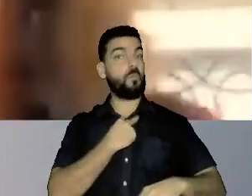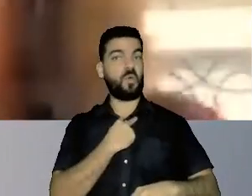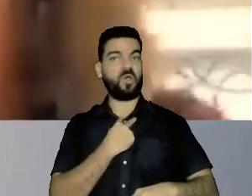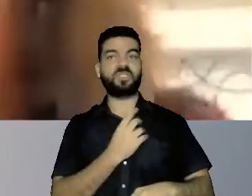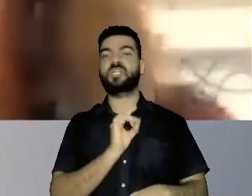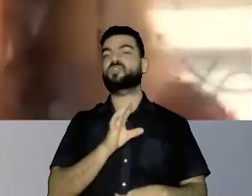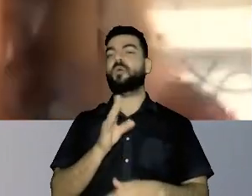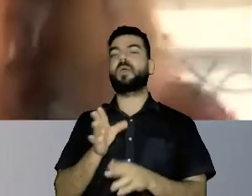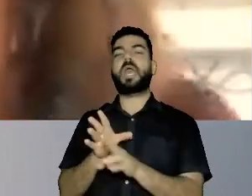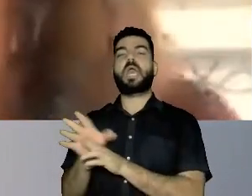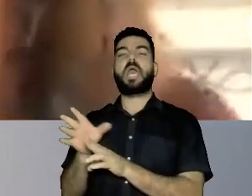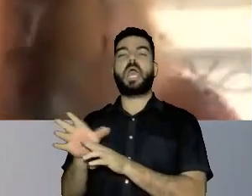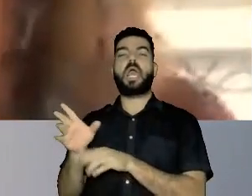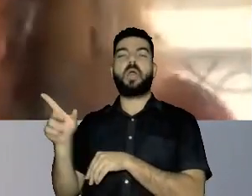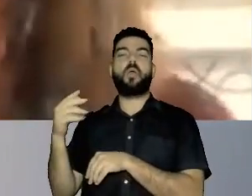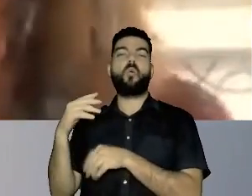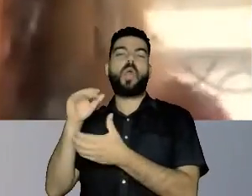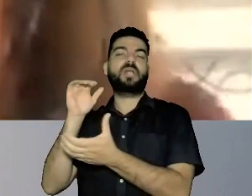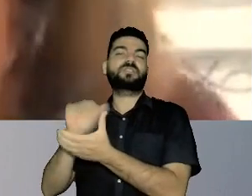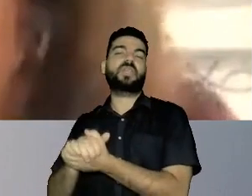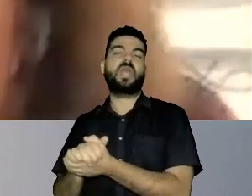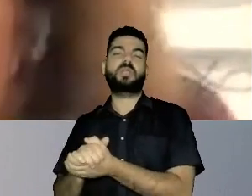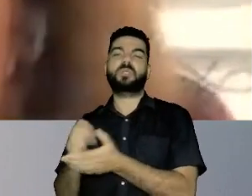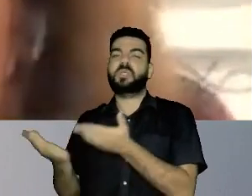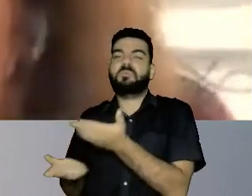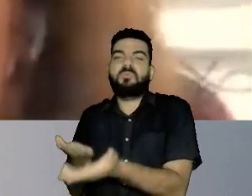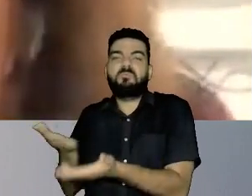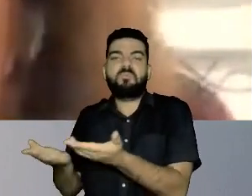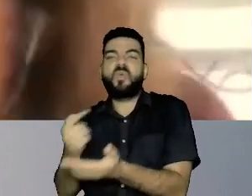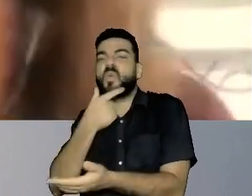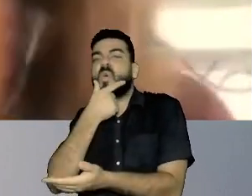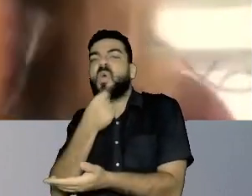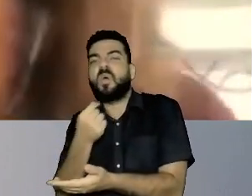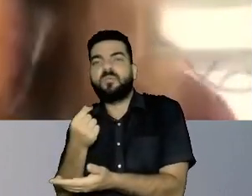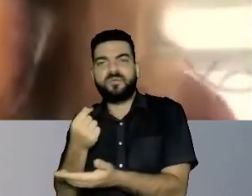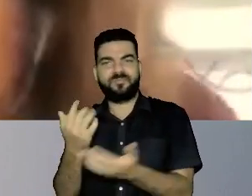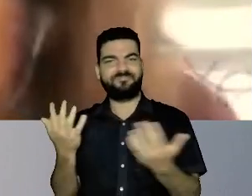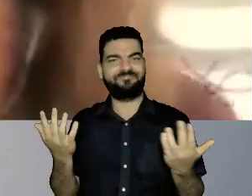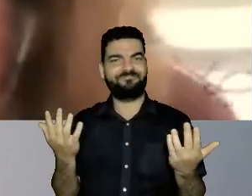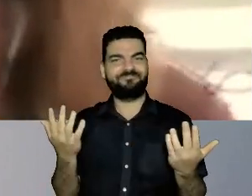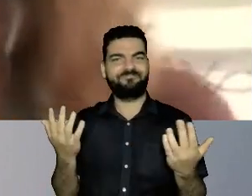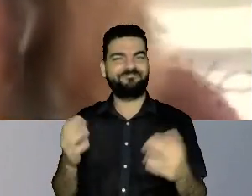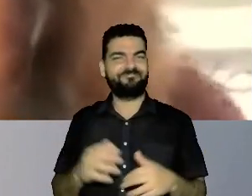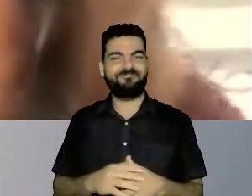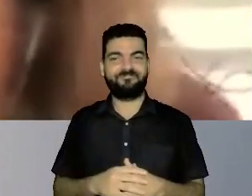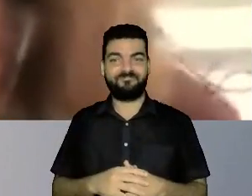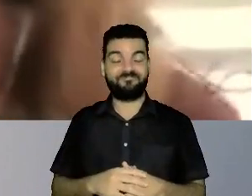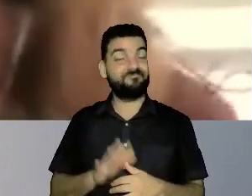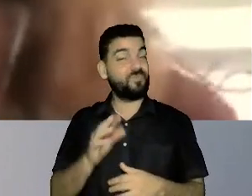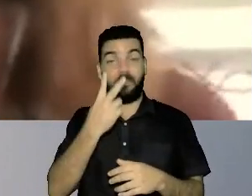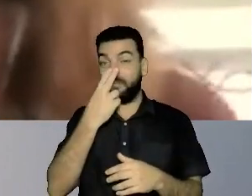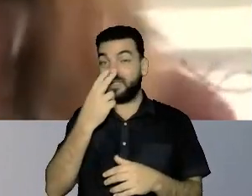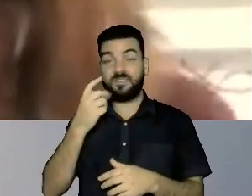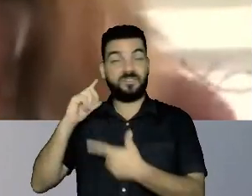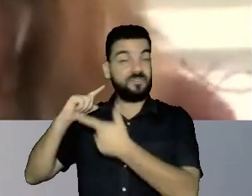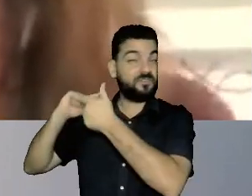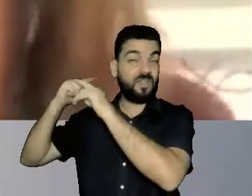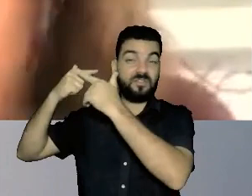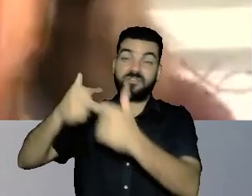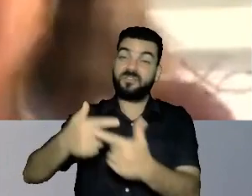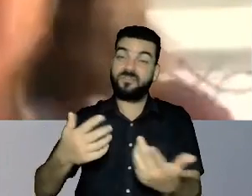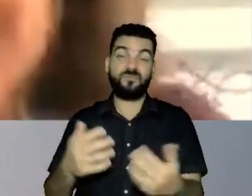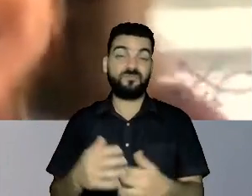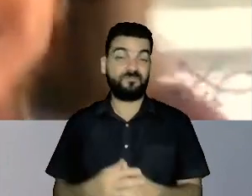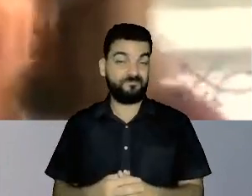de instrumentos para expressão. Mas dificilmente lembramos da arte da cestaria, que os